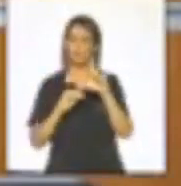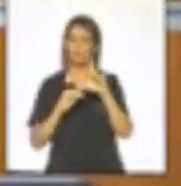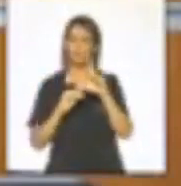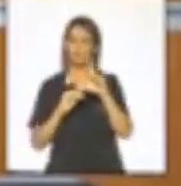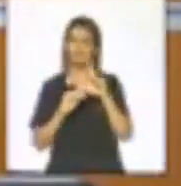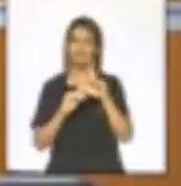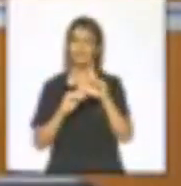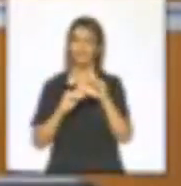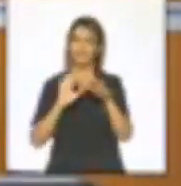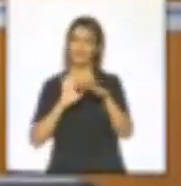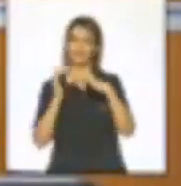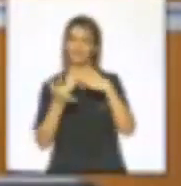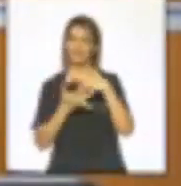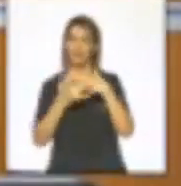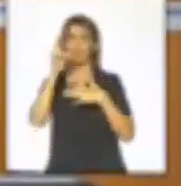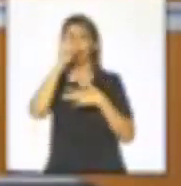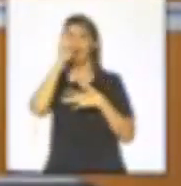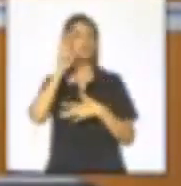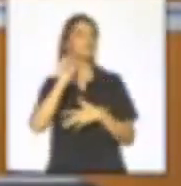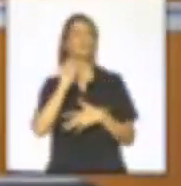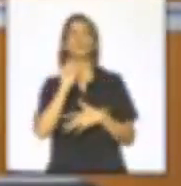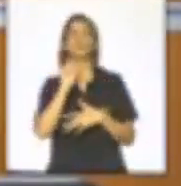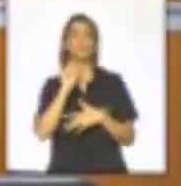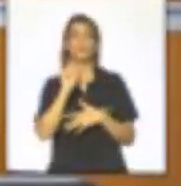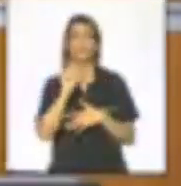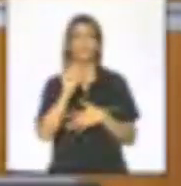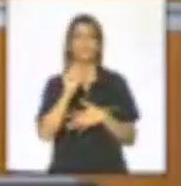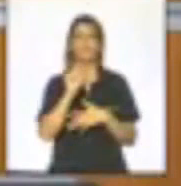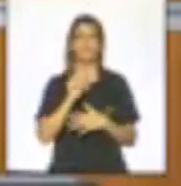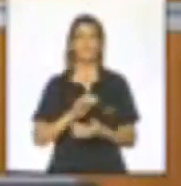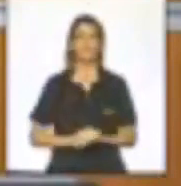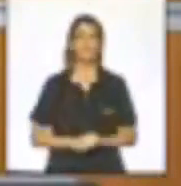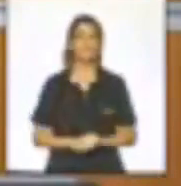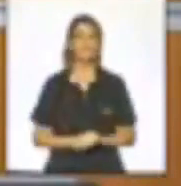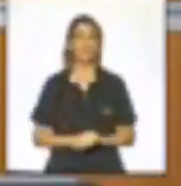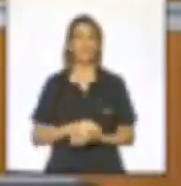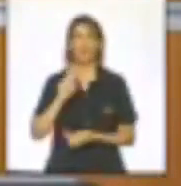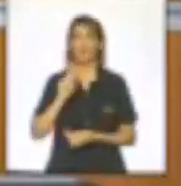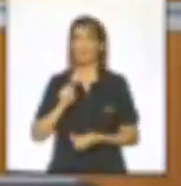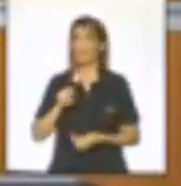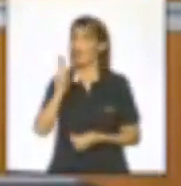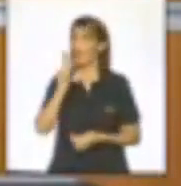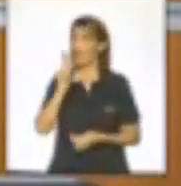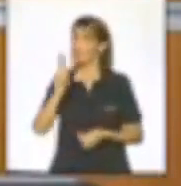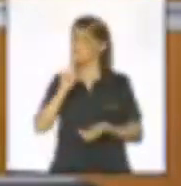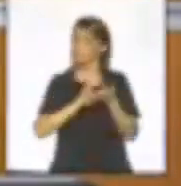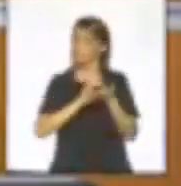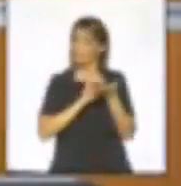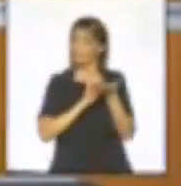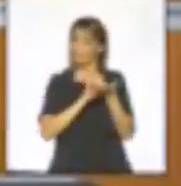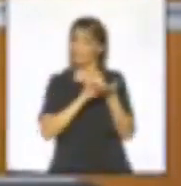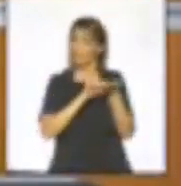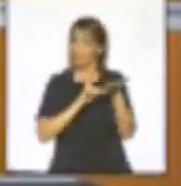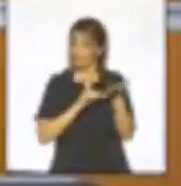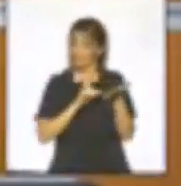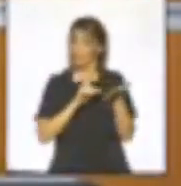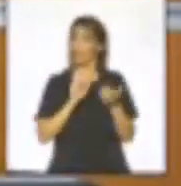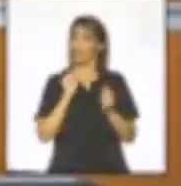sociais. E lembrando sempre que, em hipótese nenhuma, você vai utilizar a calculadora,